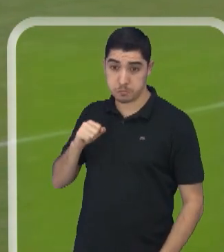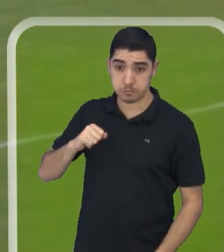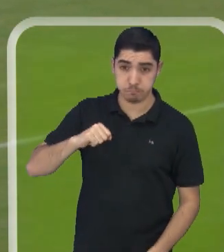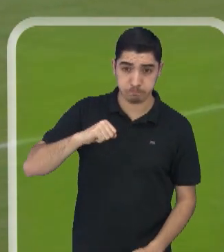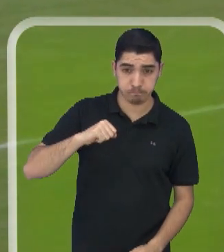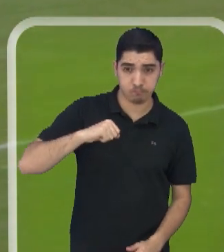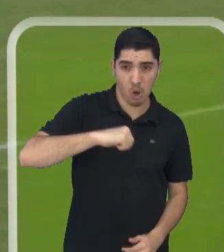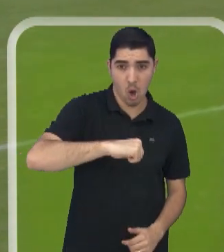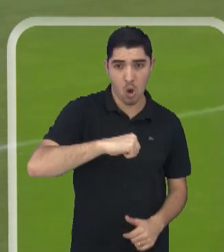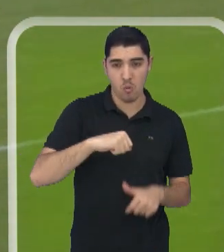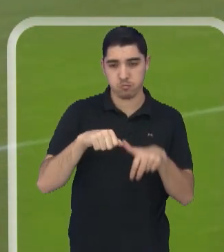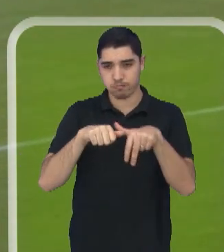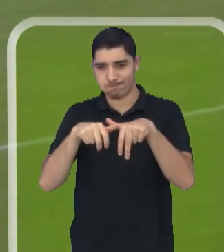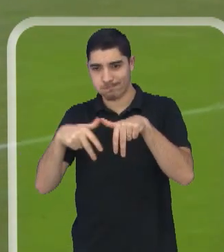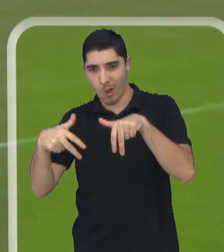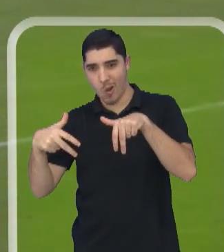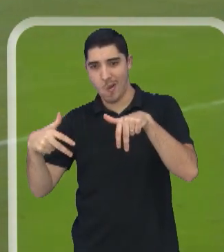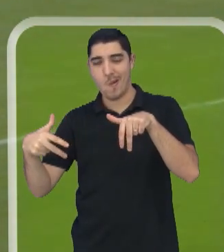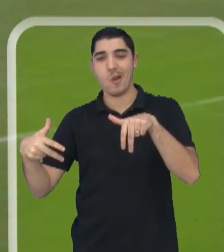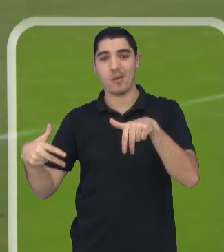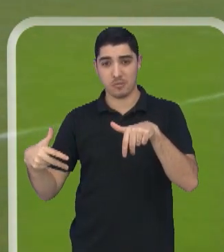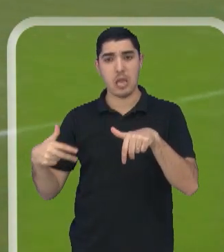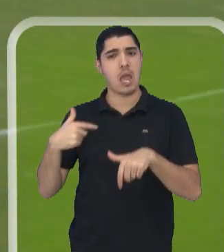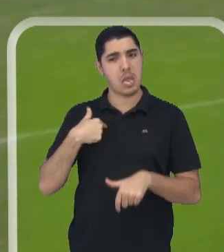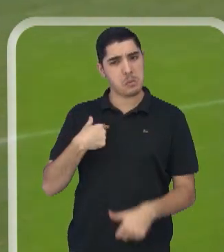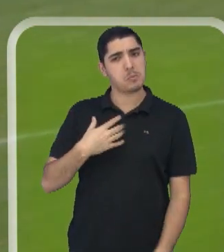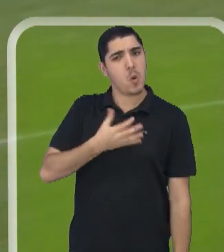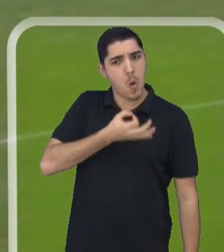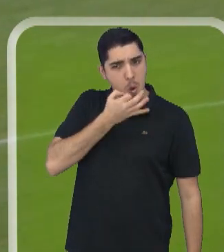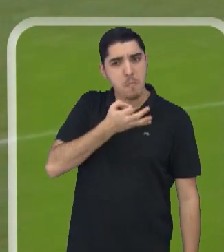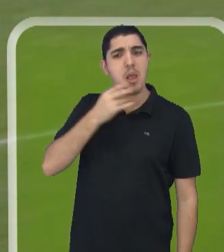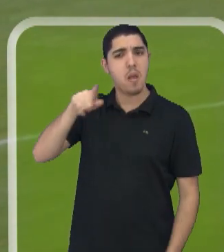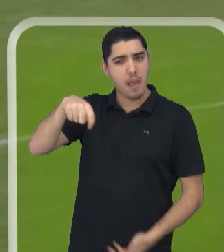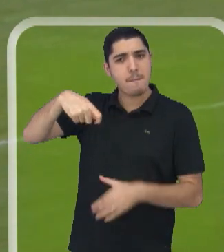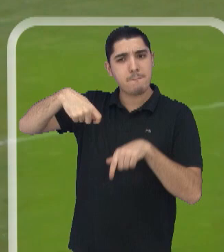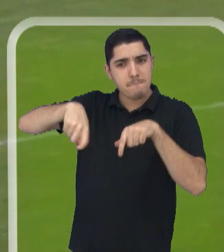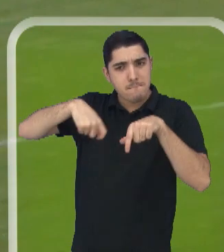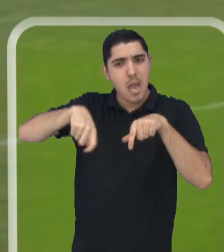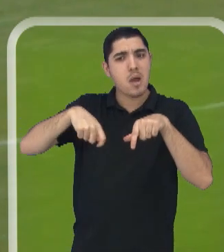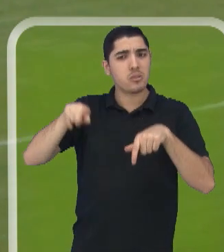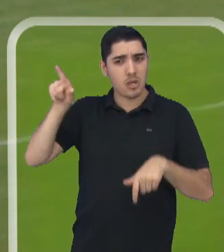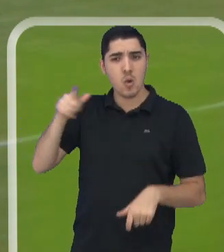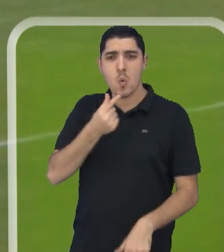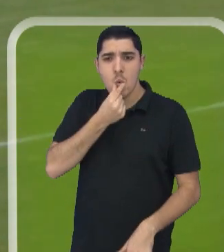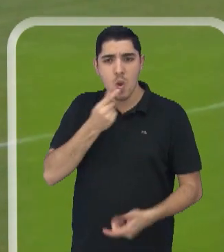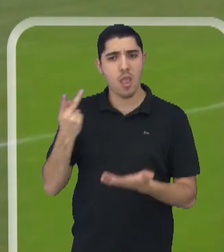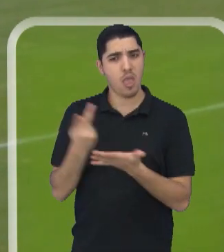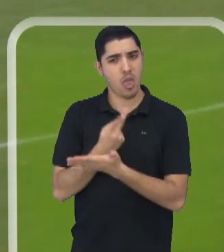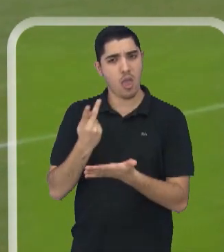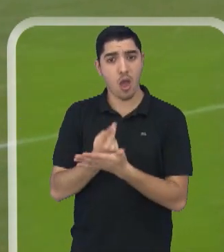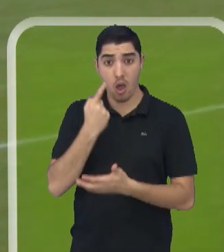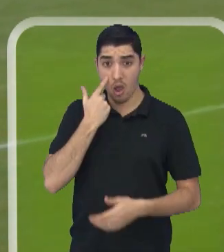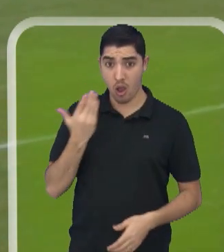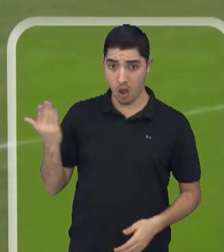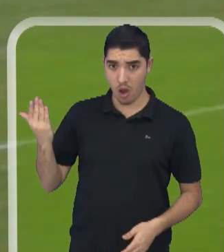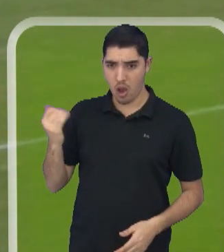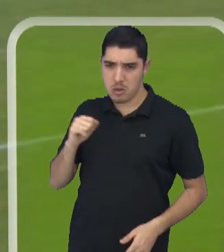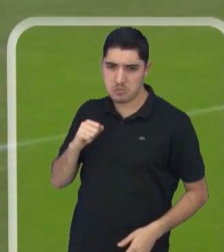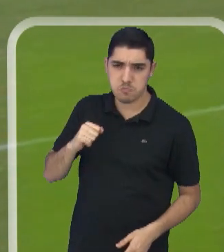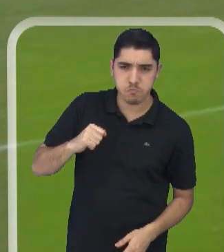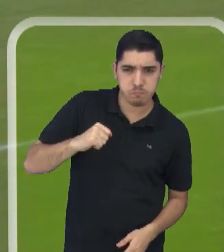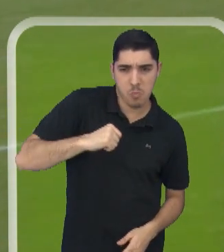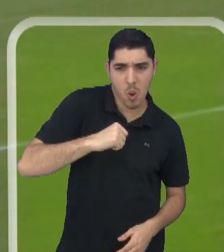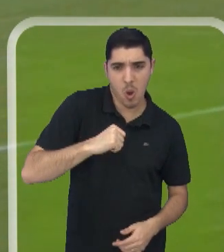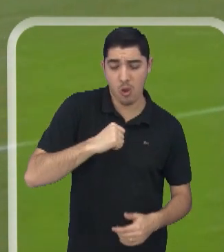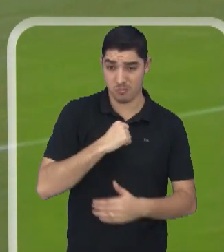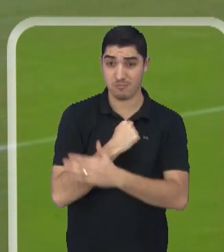tela cheia, e a gente tá vendo aí, me pareceu pênalti não marcado pela arbitragem, hein, Bruno? O lance, tá vendo ali, ó, o jogador chegou só no corpo, nas costas,